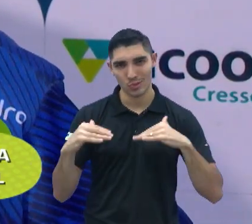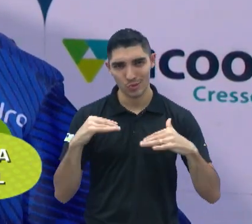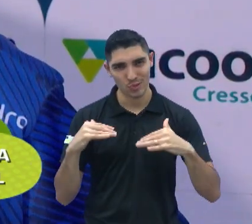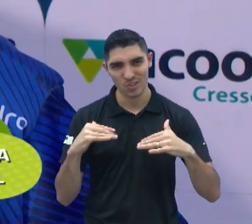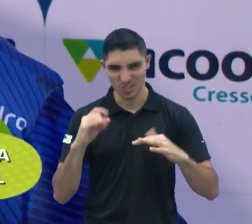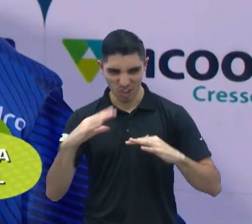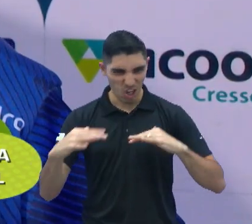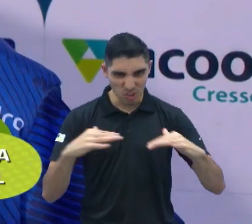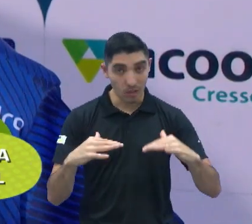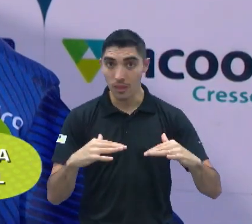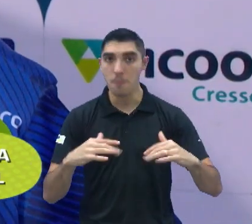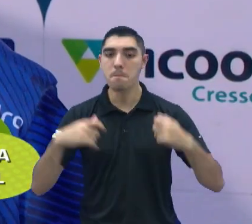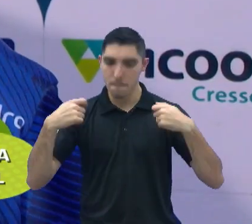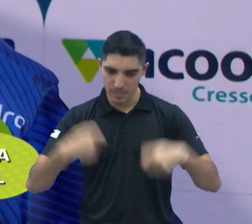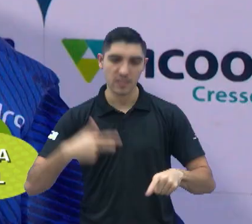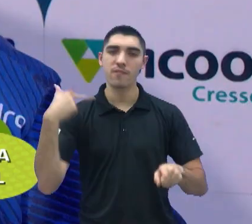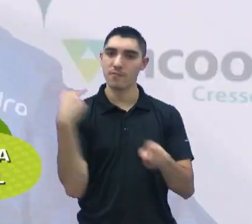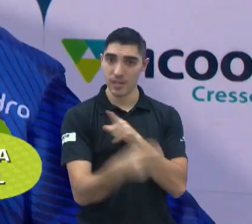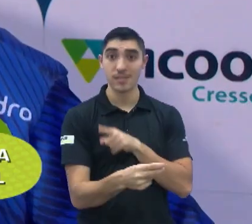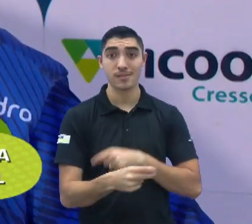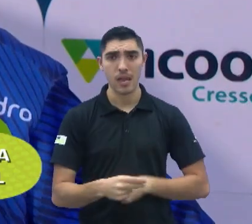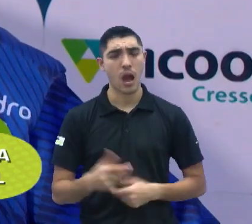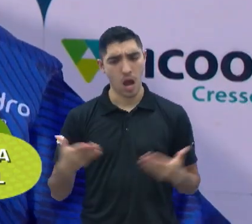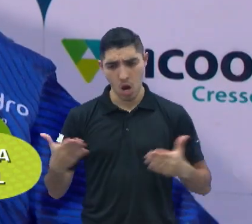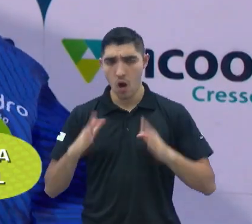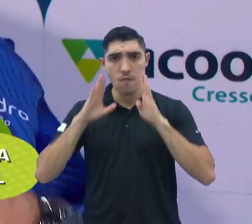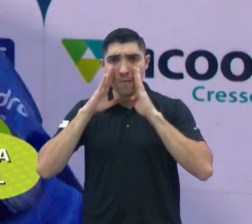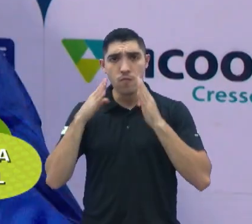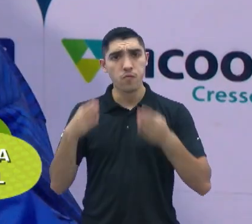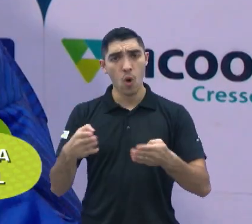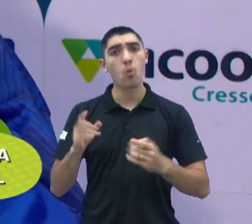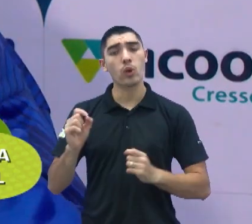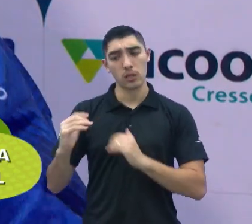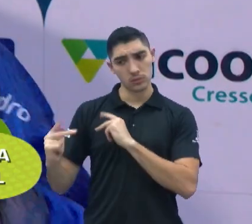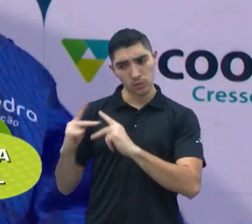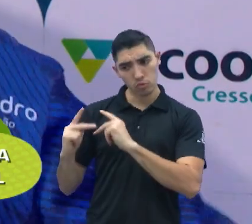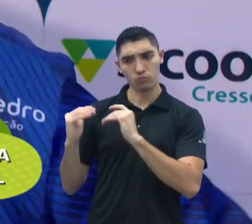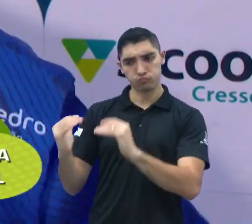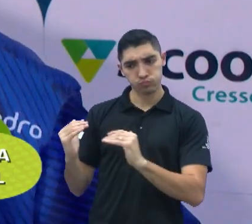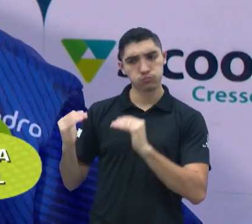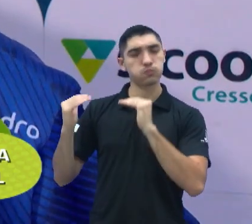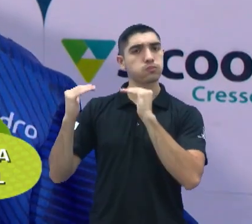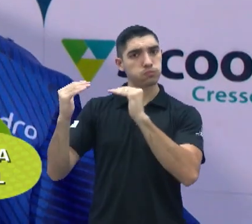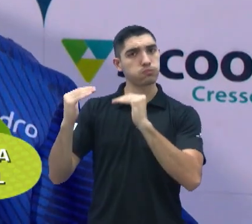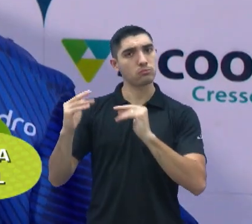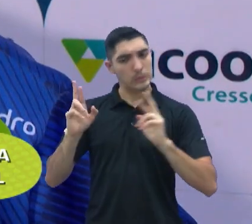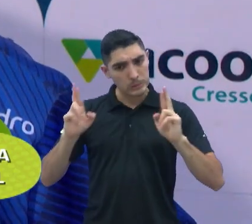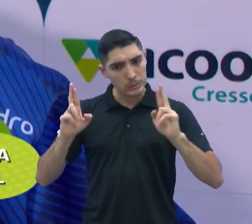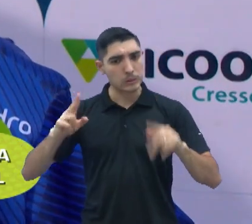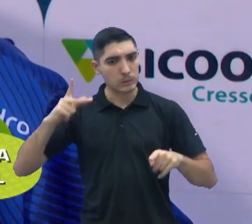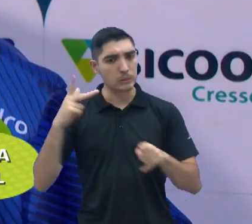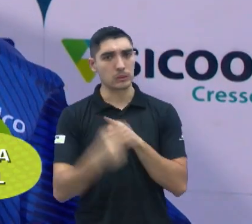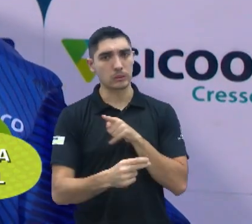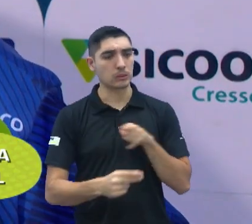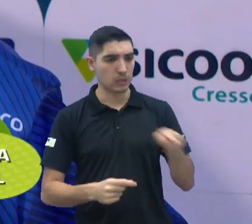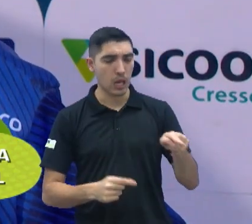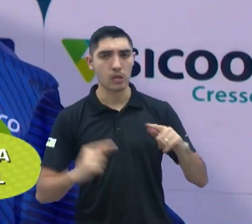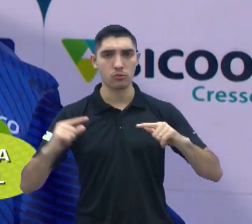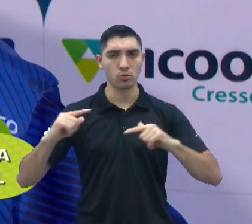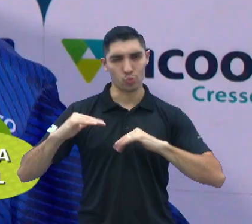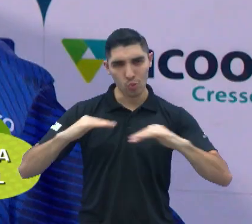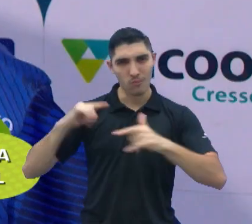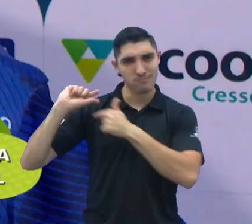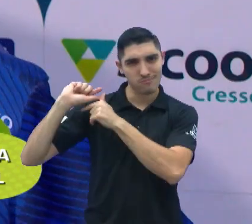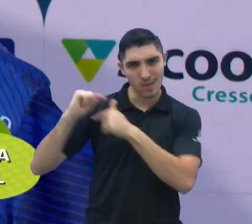ganha. E a gente vai focar aí, coroar o São José aí, tentar ganhar esse clássico aí, passar de fase e